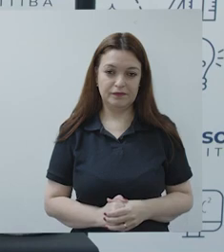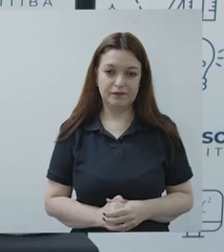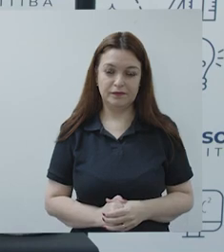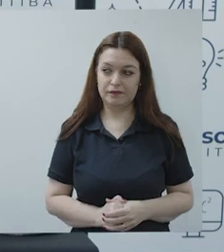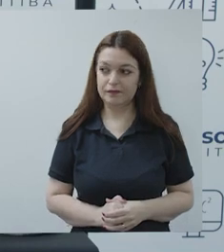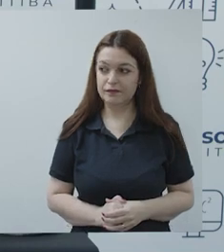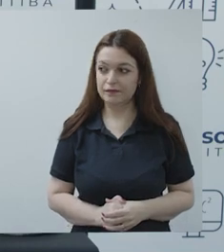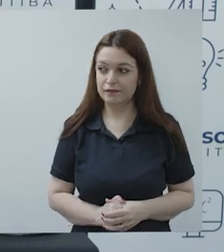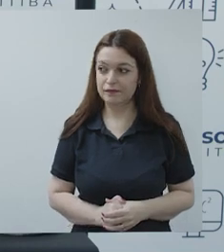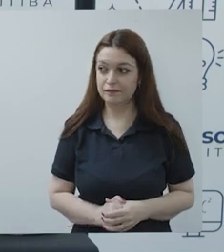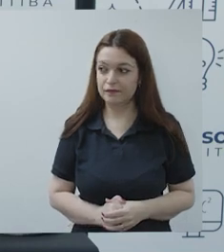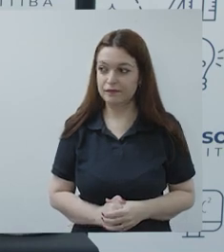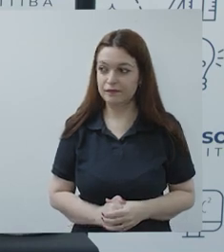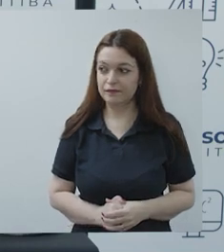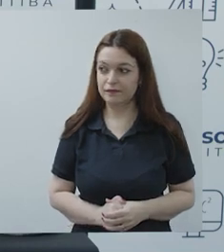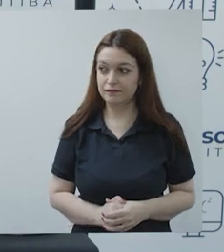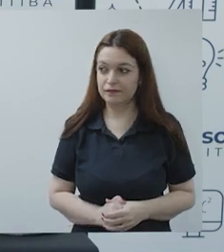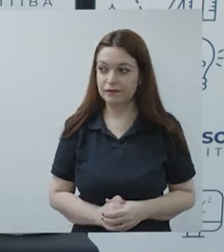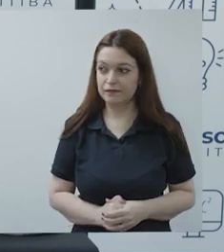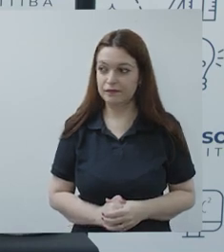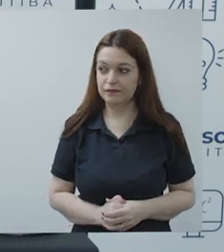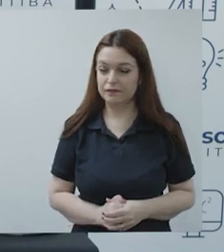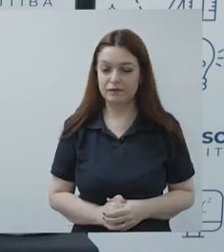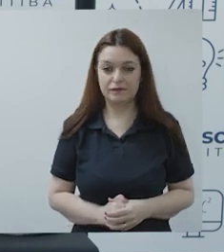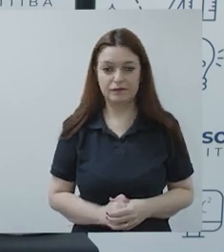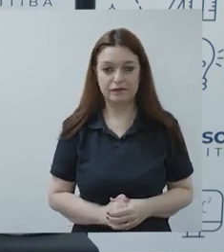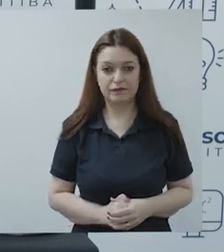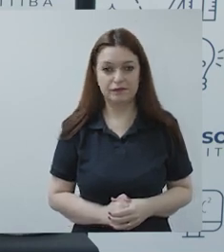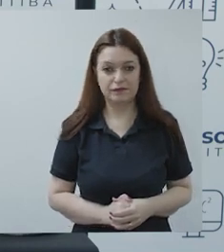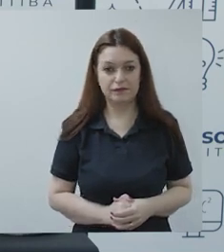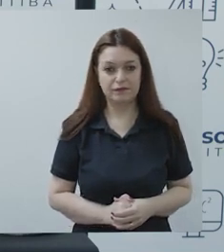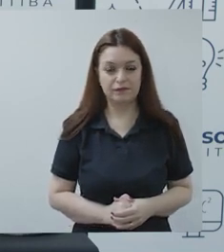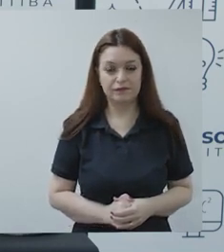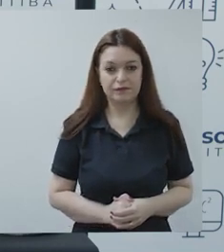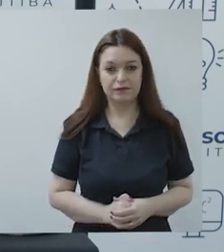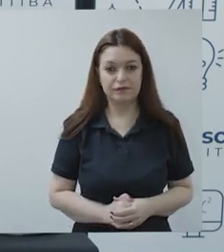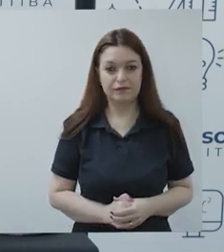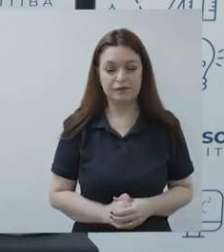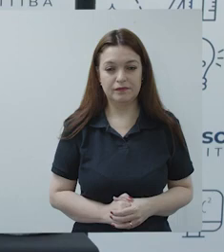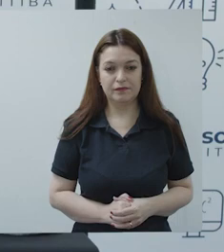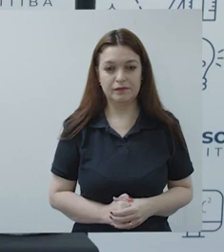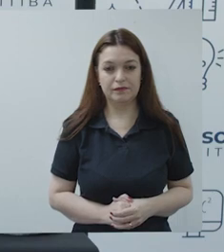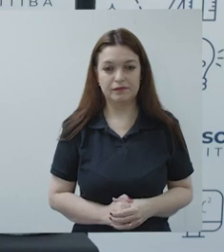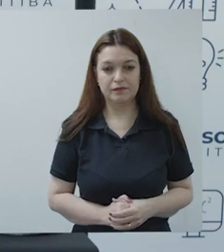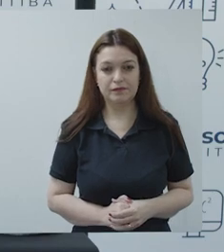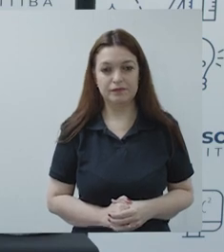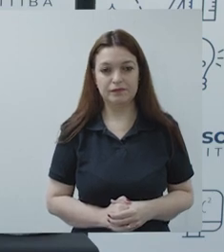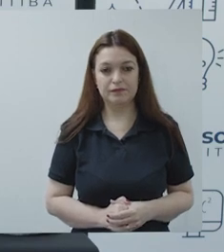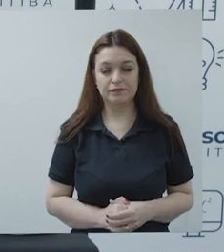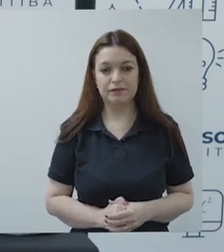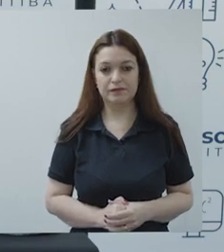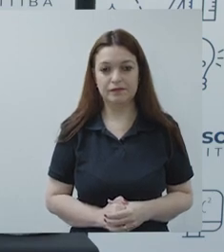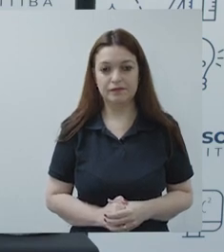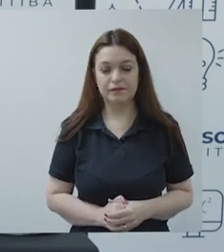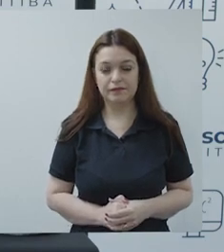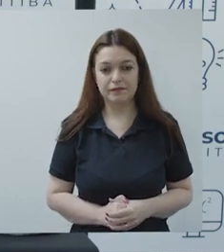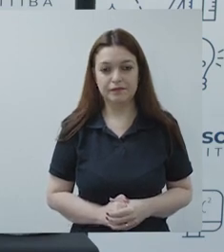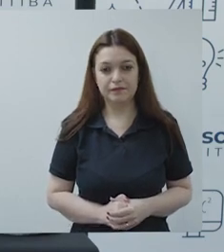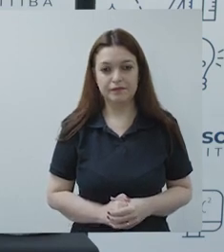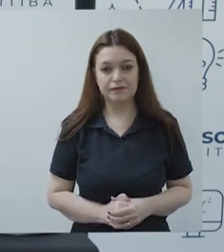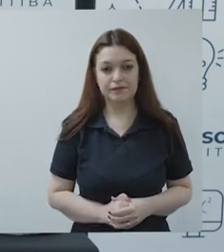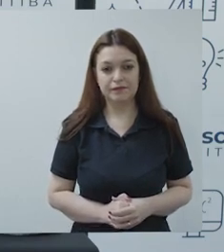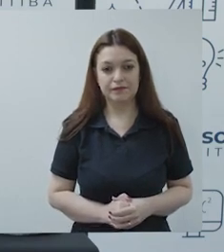Opa, deixa eu pegar aqui pra você. Depois a gente higieniza as mãos. Uhum. E o seu último ali. Muito bem. Então agora